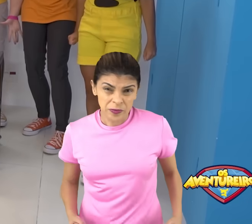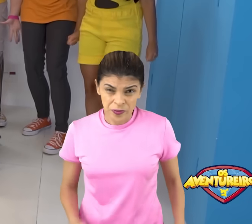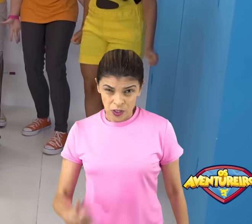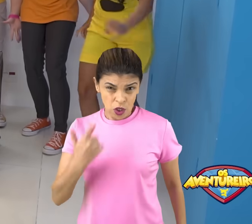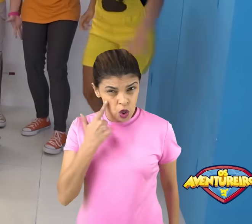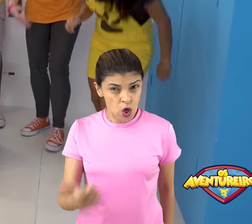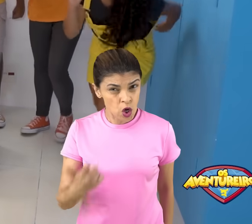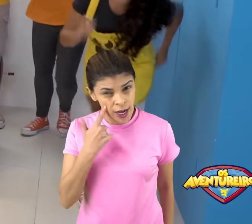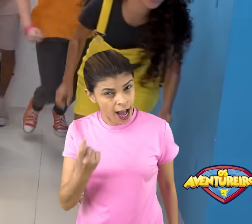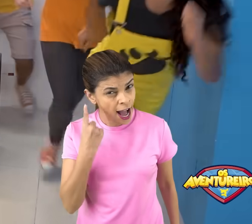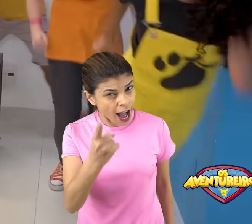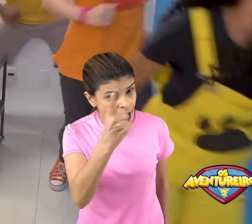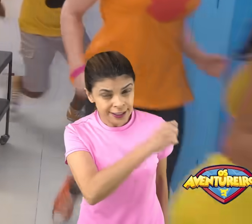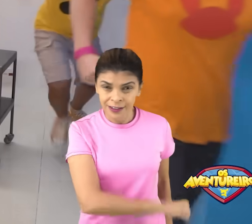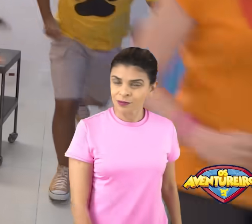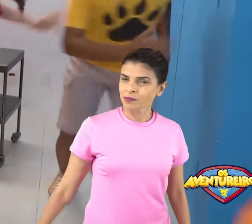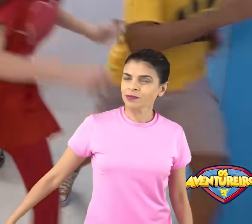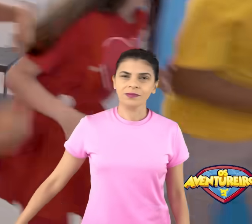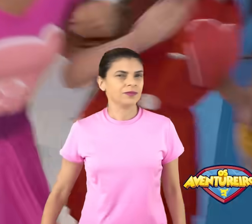Lucas!